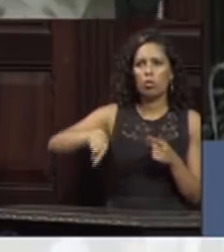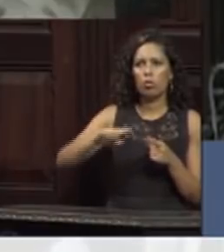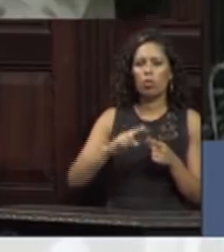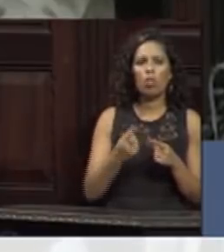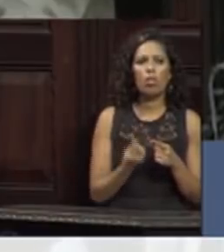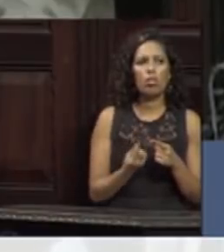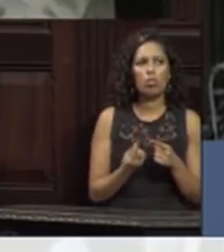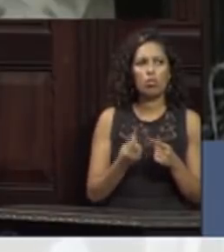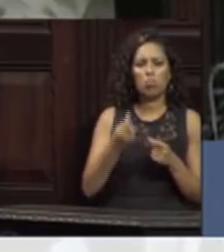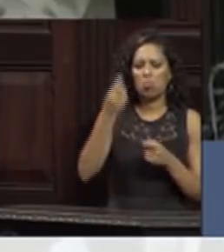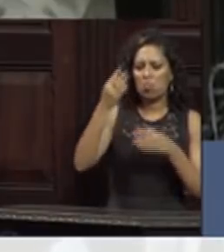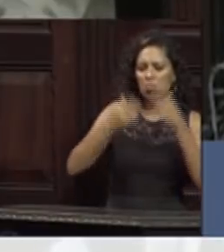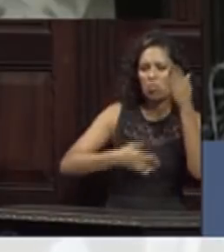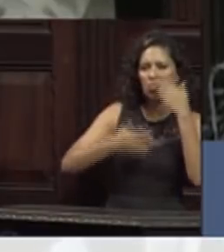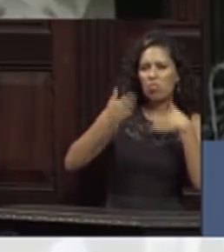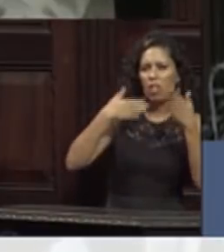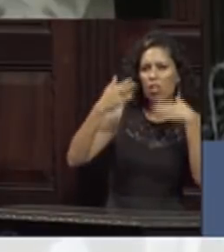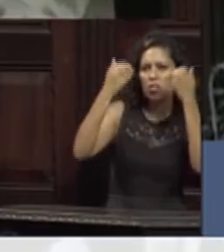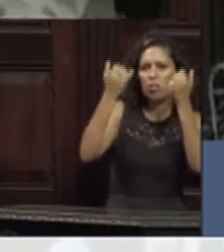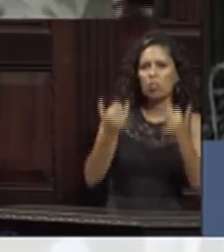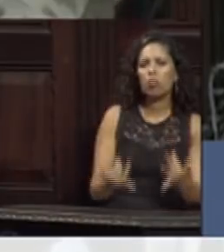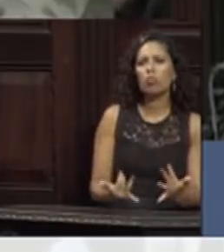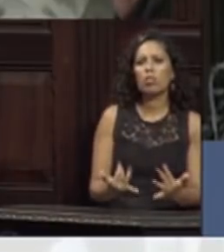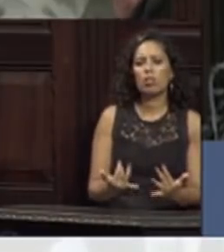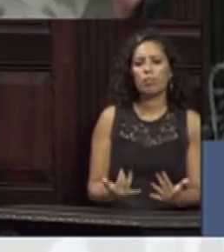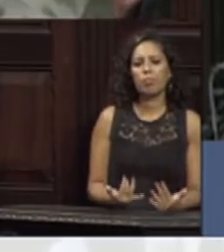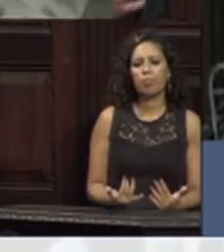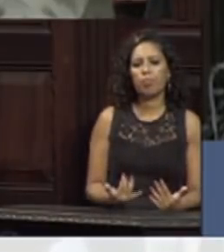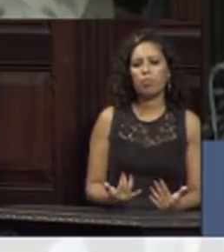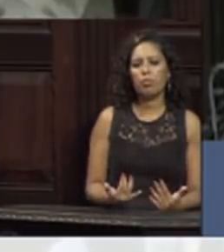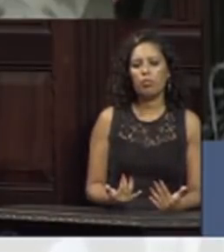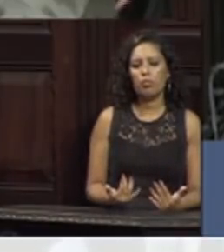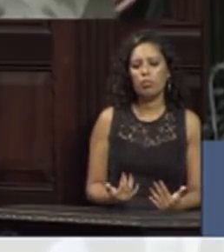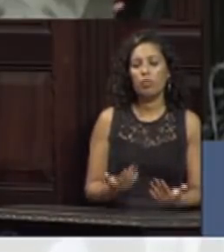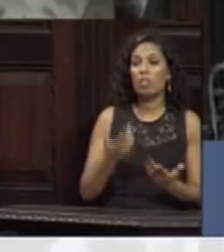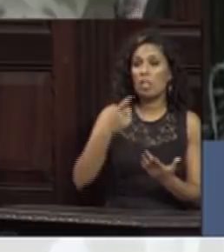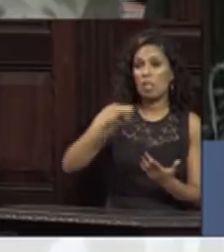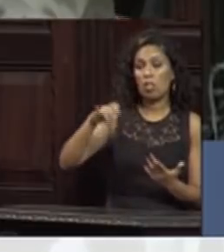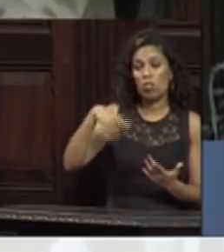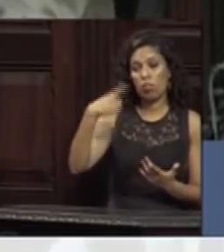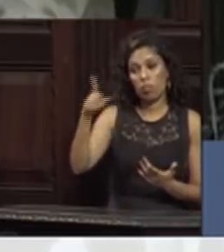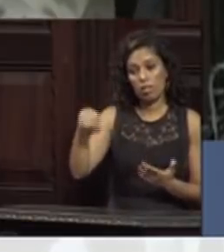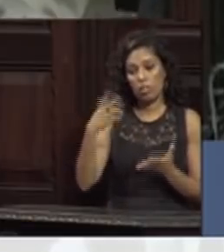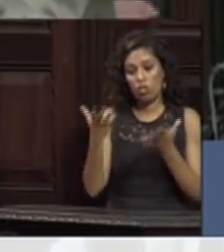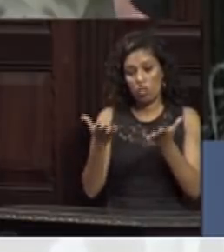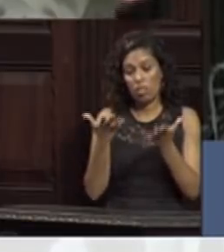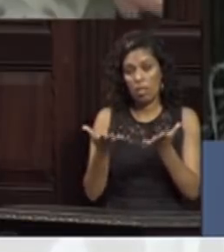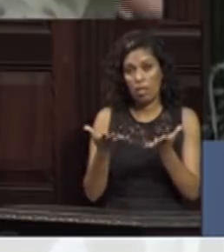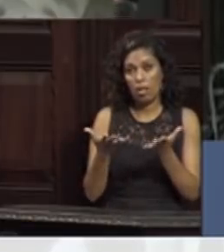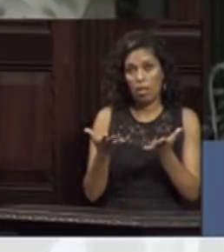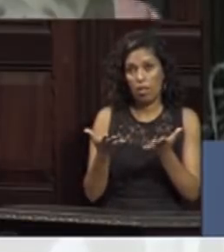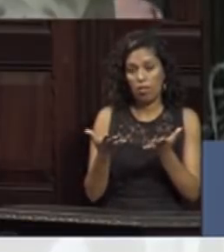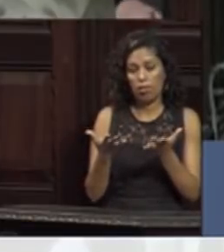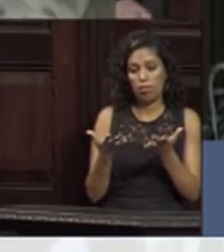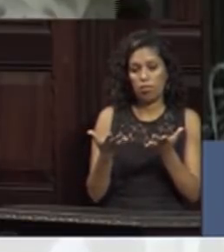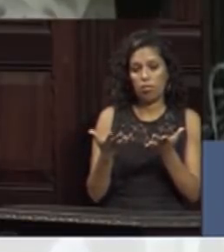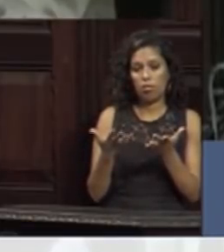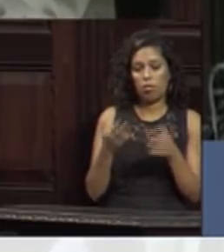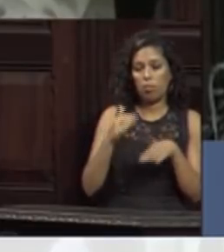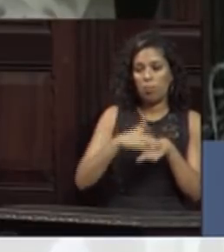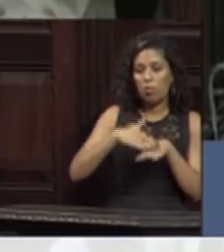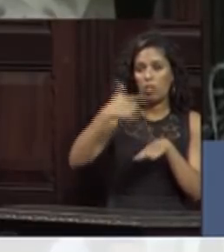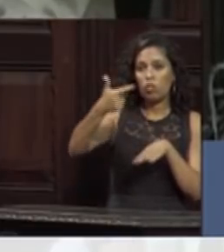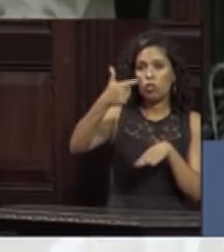na reunião de semana passada e de hoje. É o que vocês querem há mais de 20 anos, 28 anos.